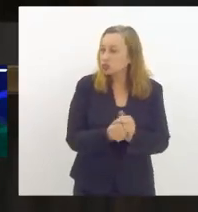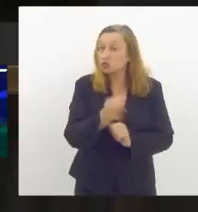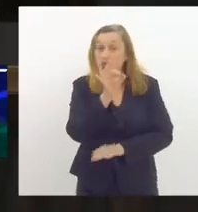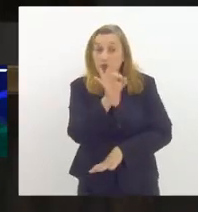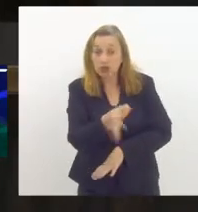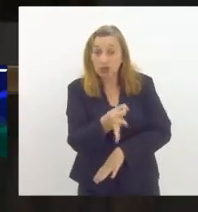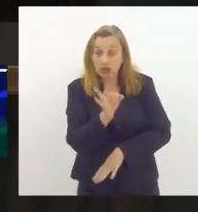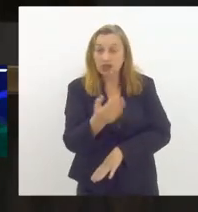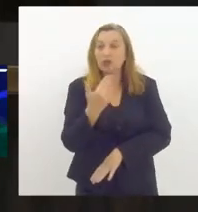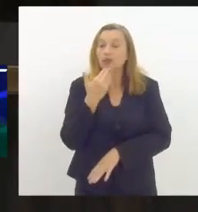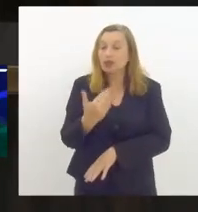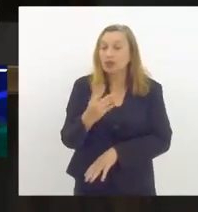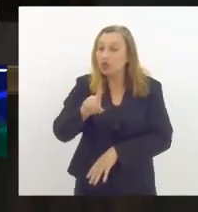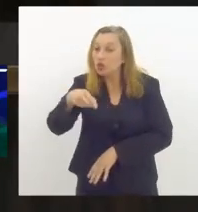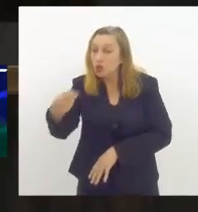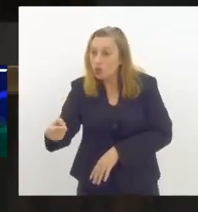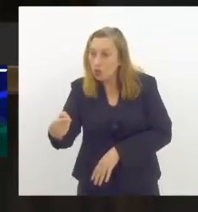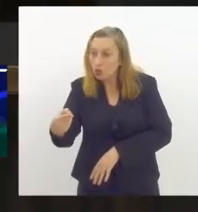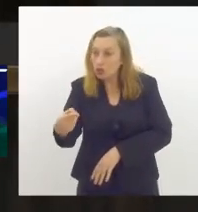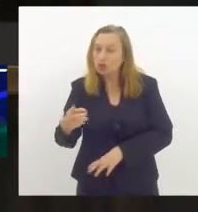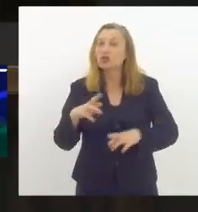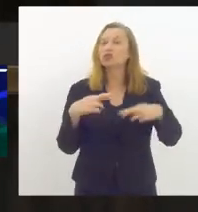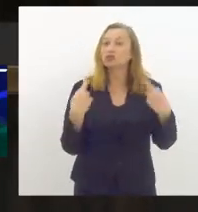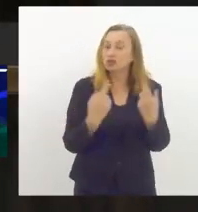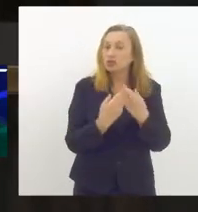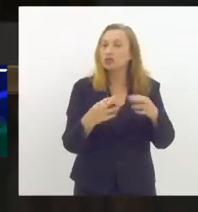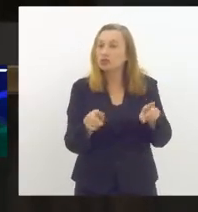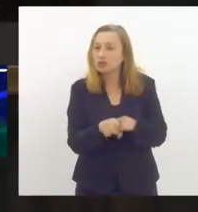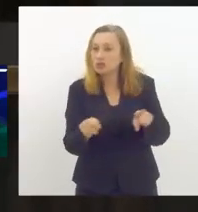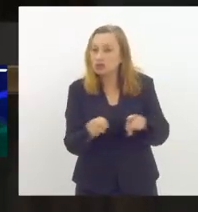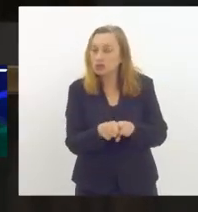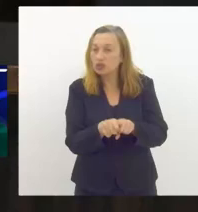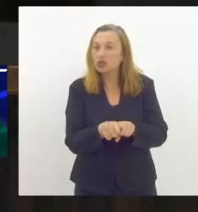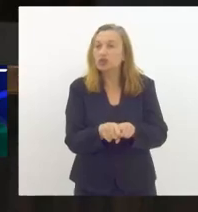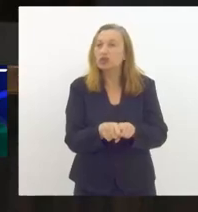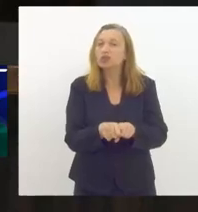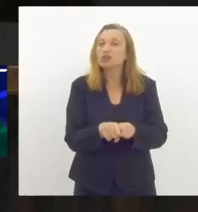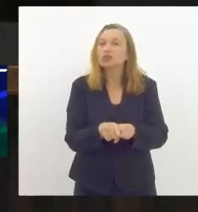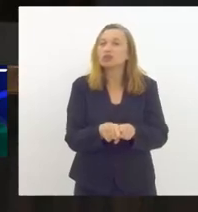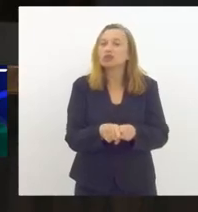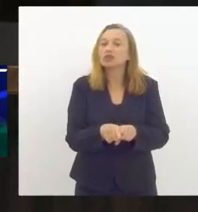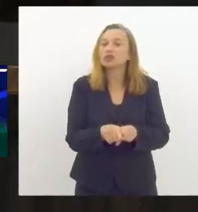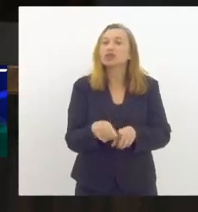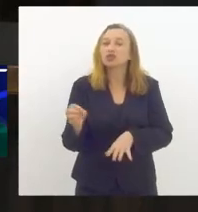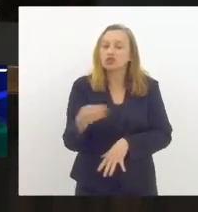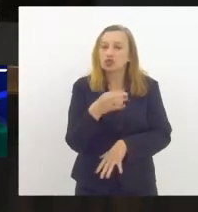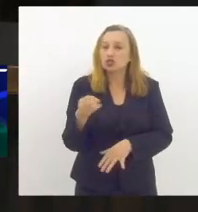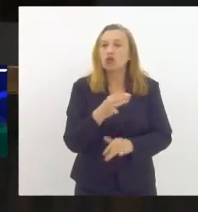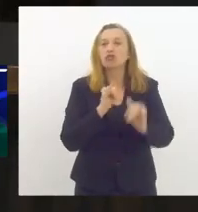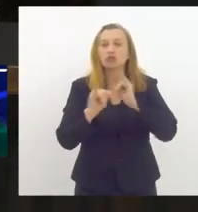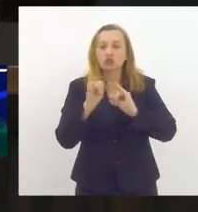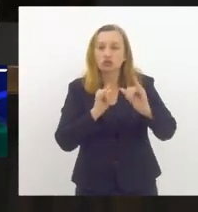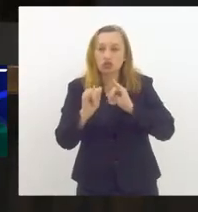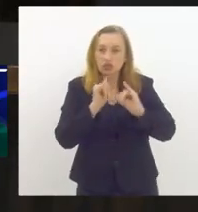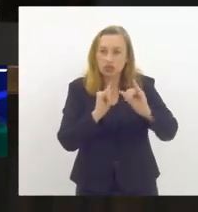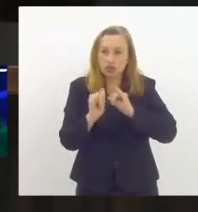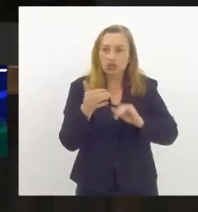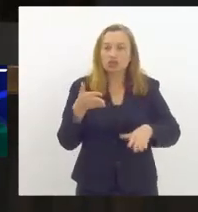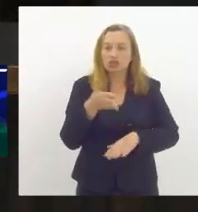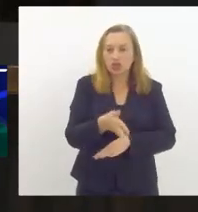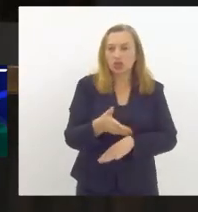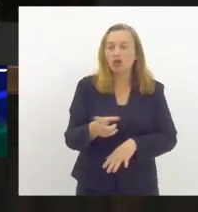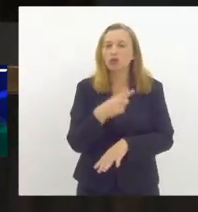certo solicitando outras auditorios a partir até das novas notícias que chegaram